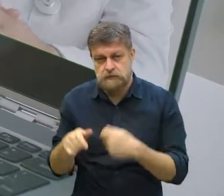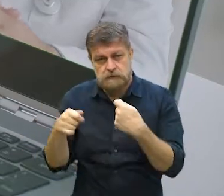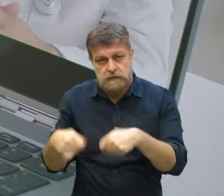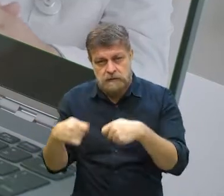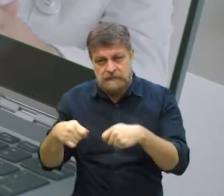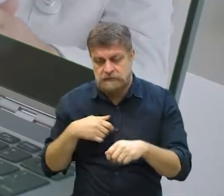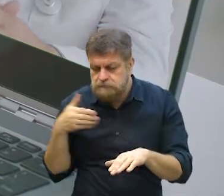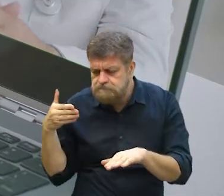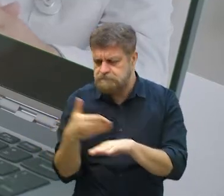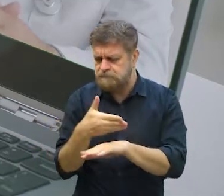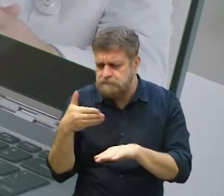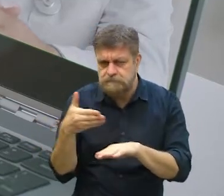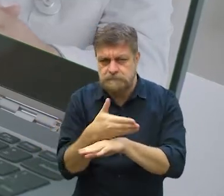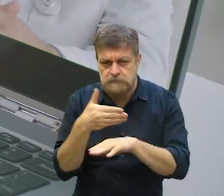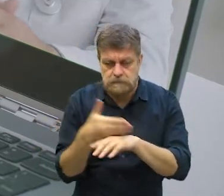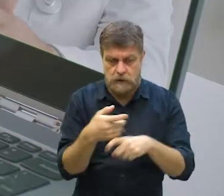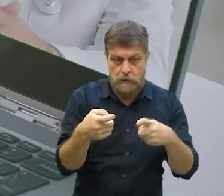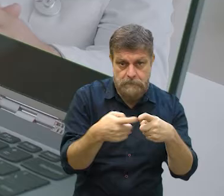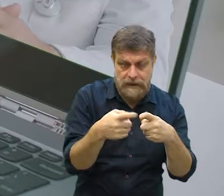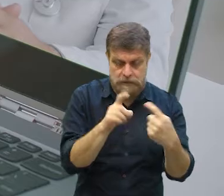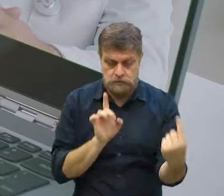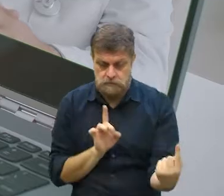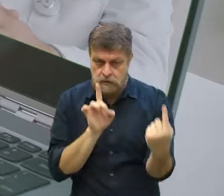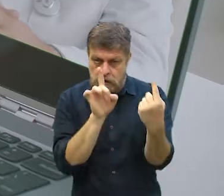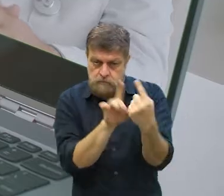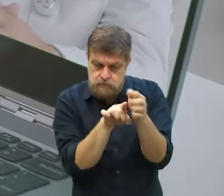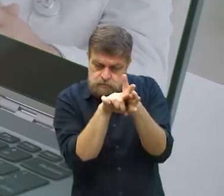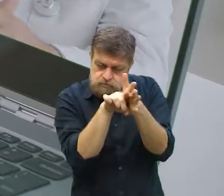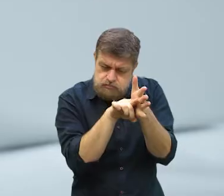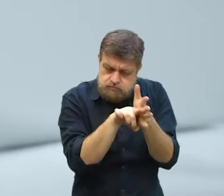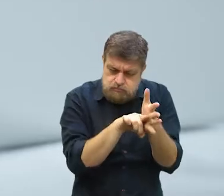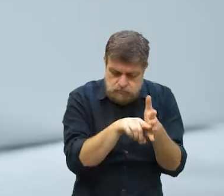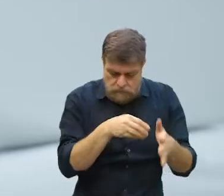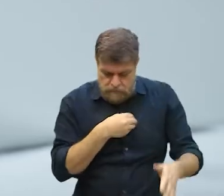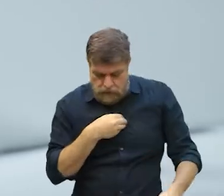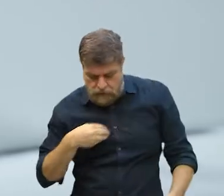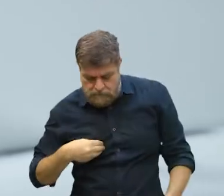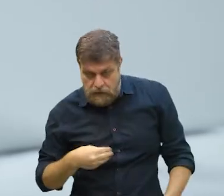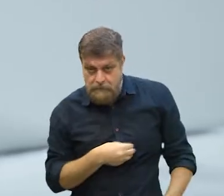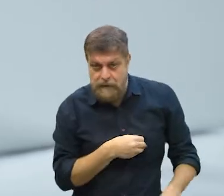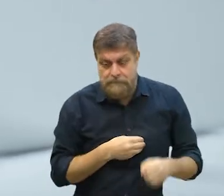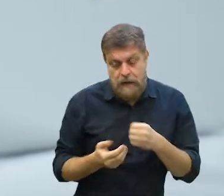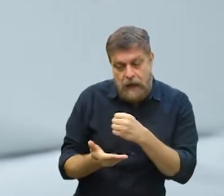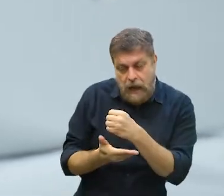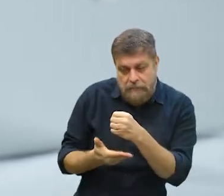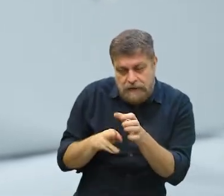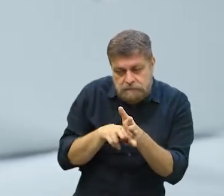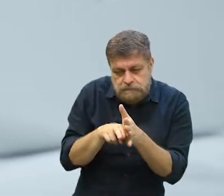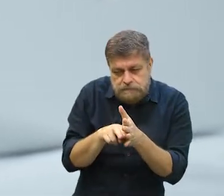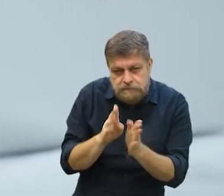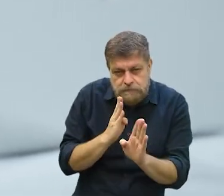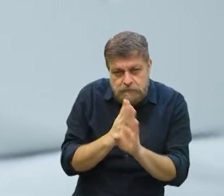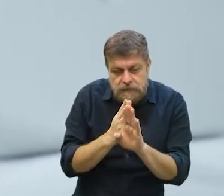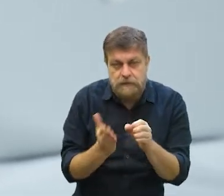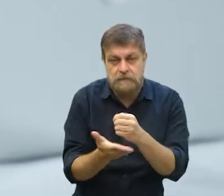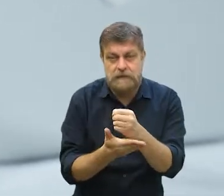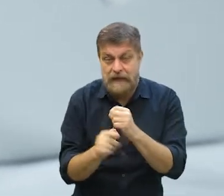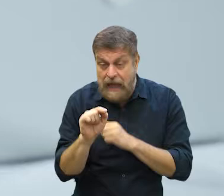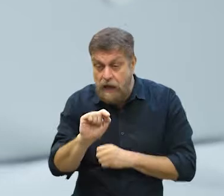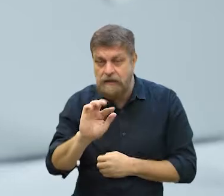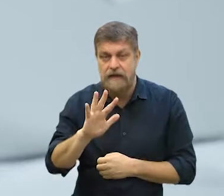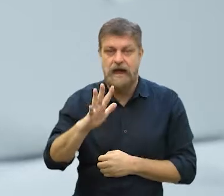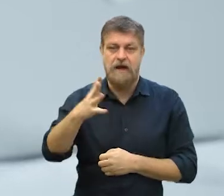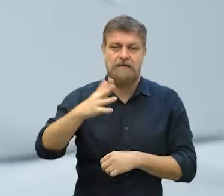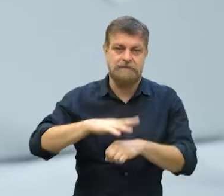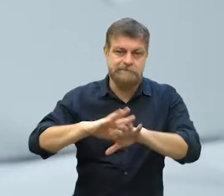manter essa sequência, né, de procurar o seu atendimento preventivo, o seu atendimento primário de diagnóstico precoce, porque isso